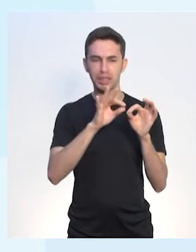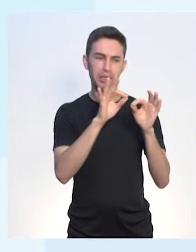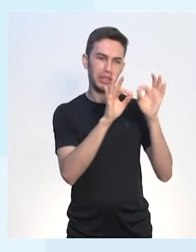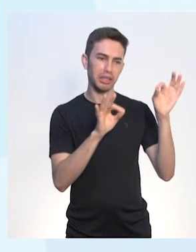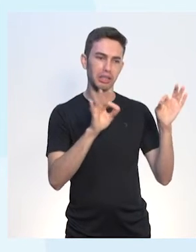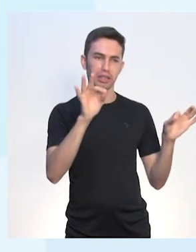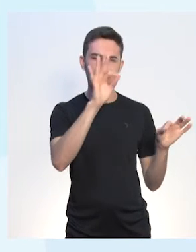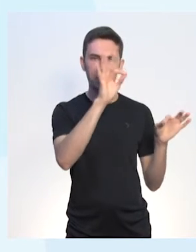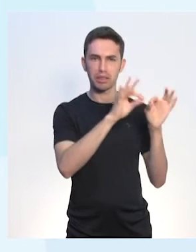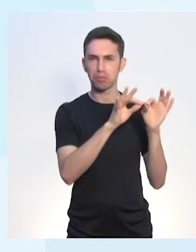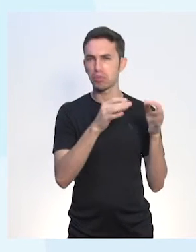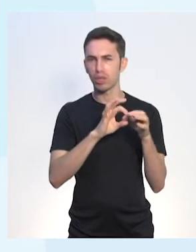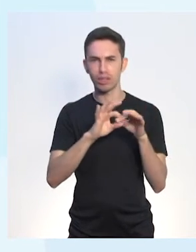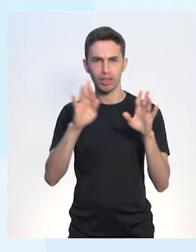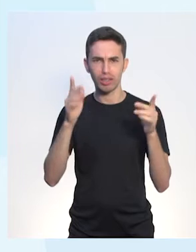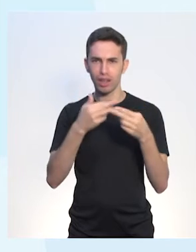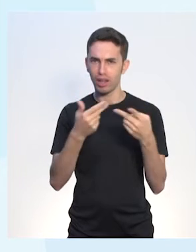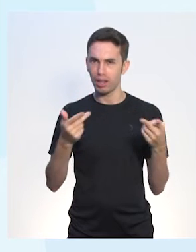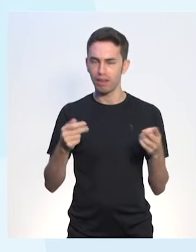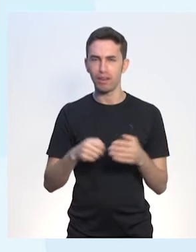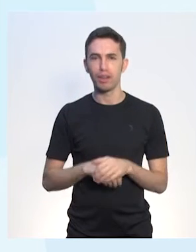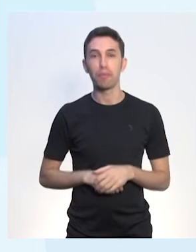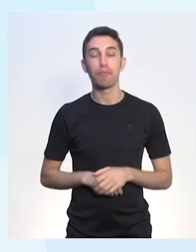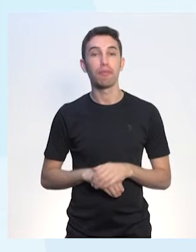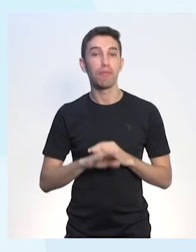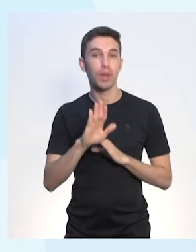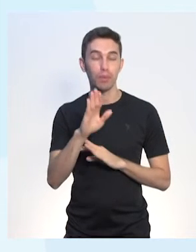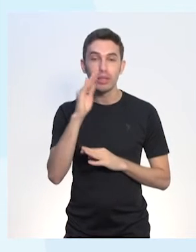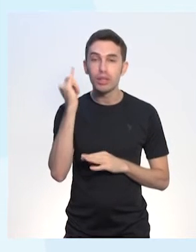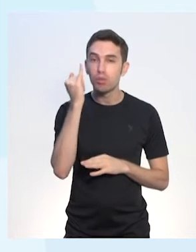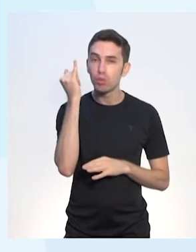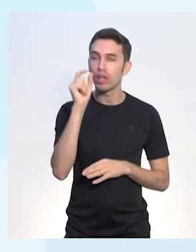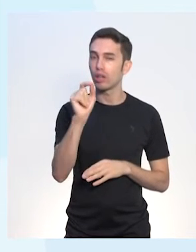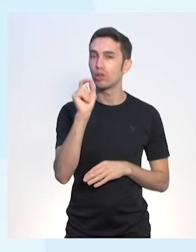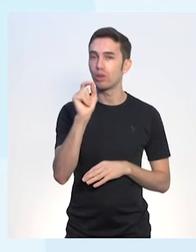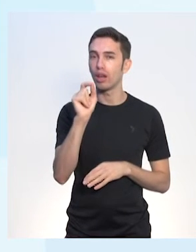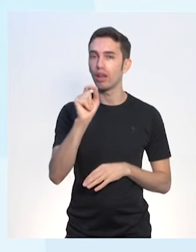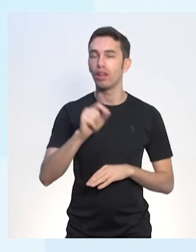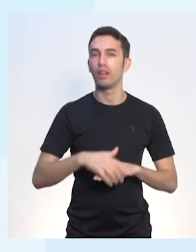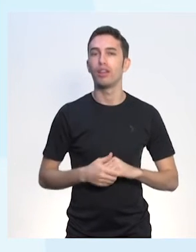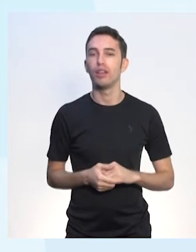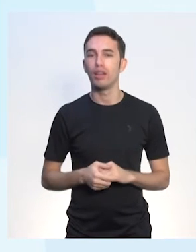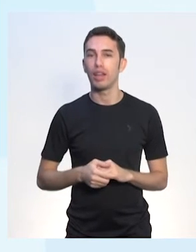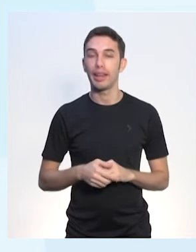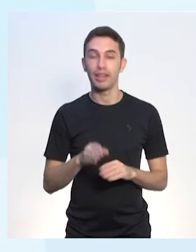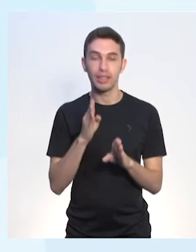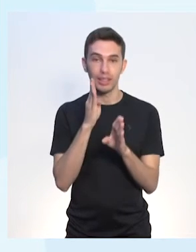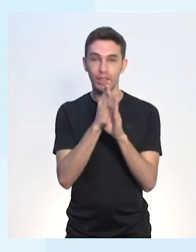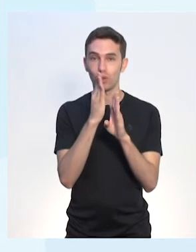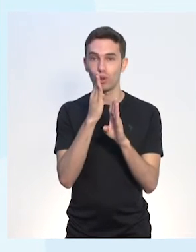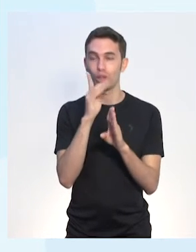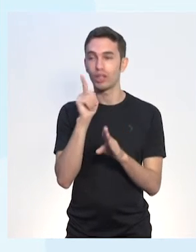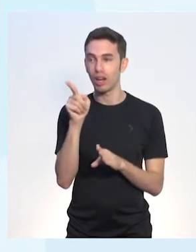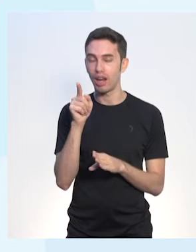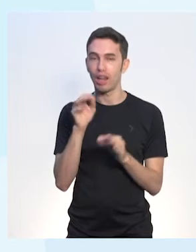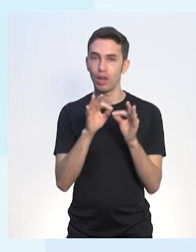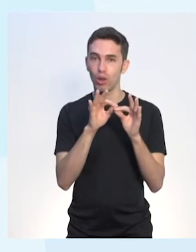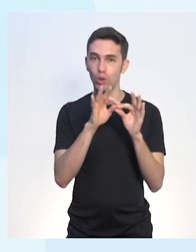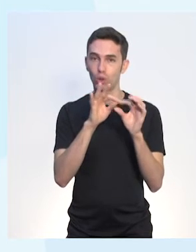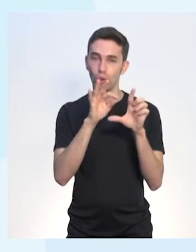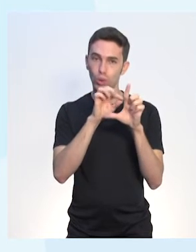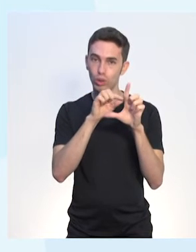esquema. Tá bom? Isso daí vamos deixar bem claro. O que é importante aqui? Identificar os